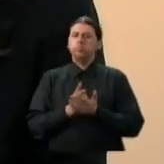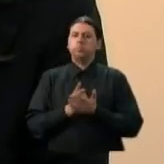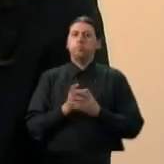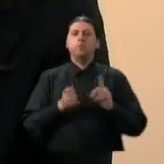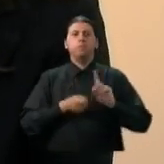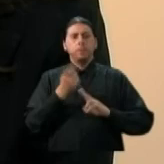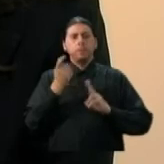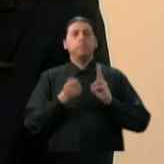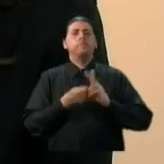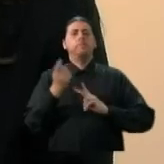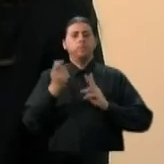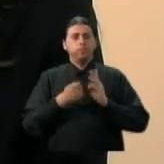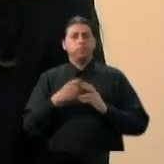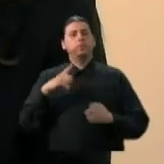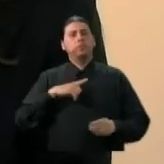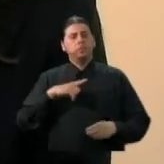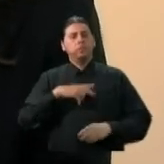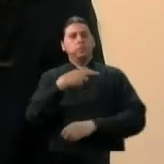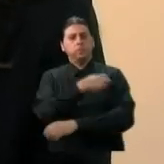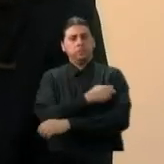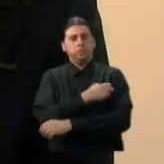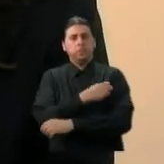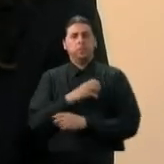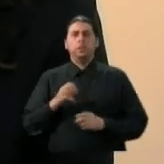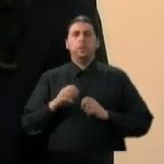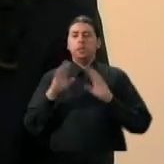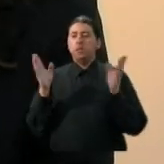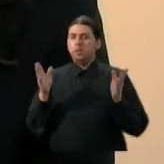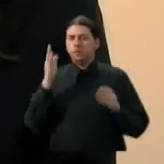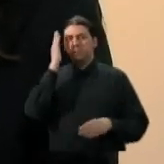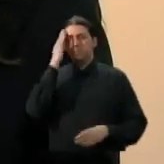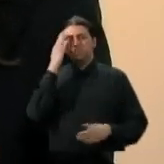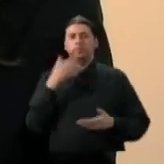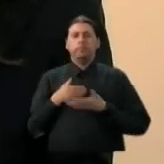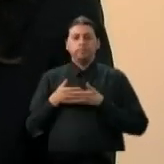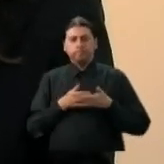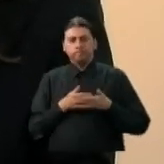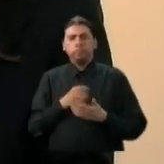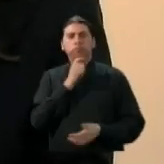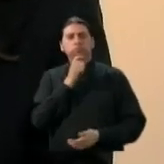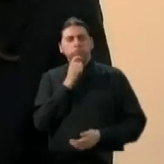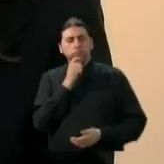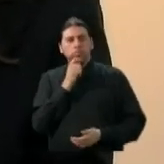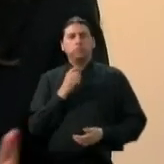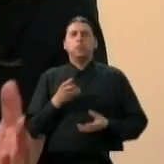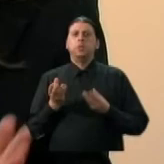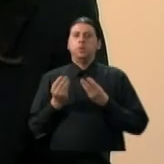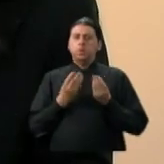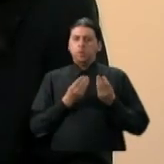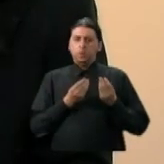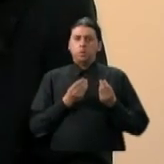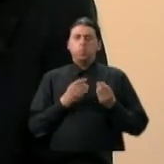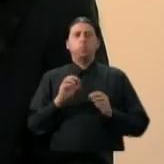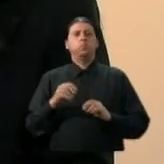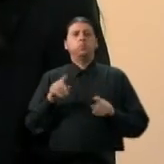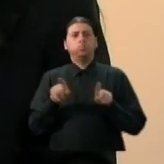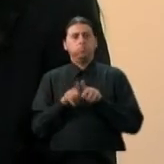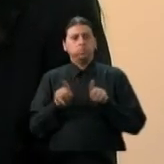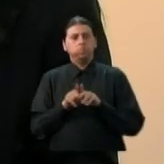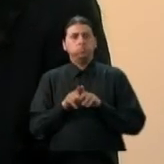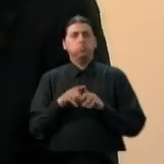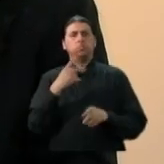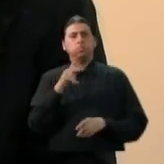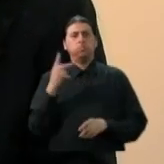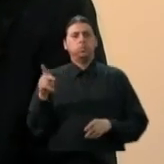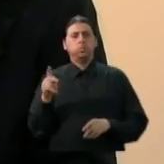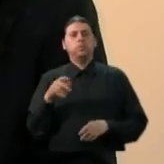estarem muito atentos. Claro, assim, na maternidade ainda, muito se pega desse momento na própria maternidade, né? Então,